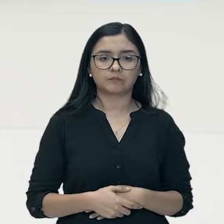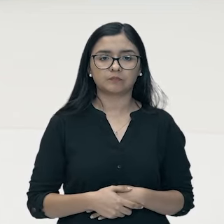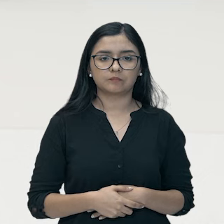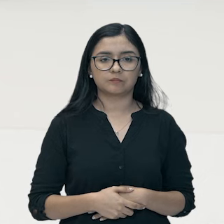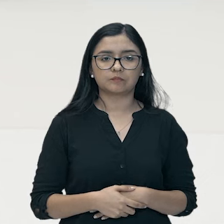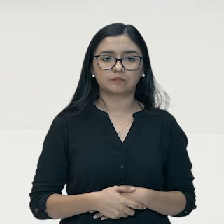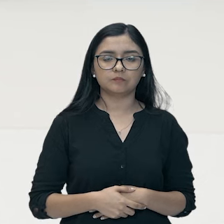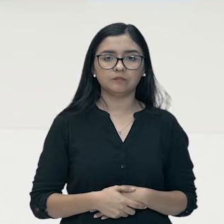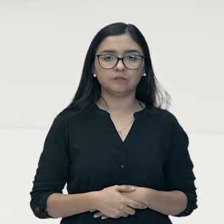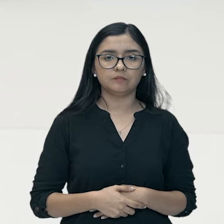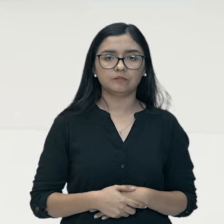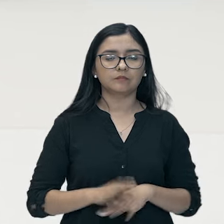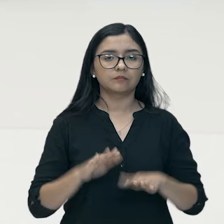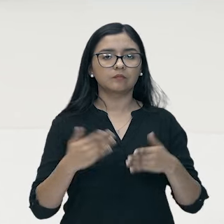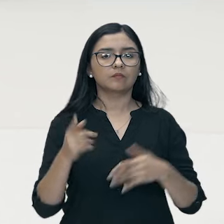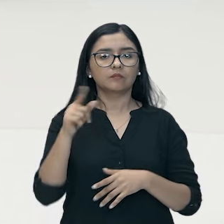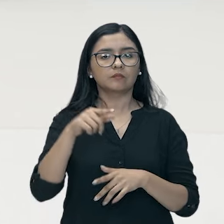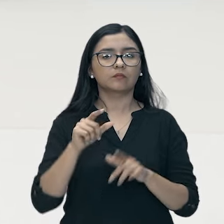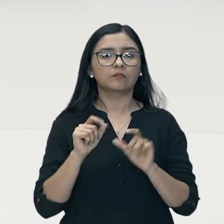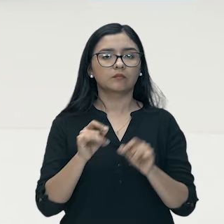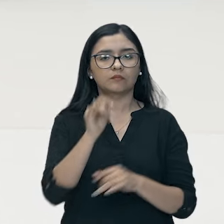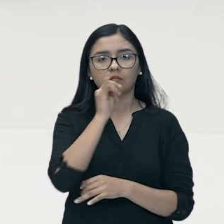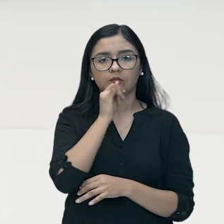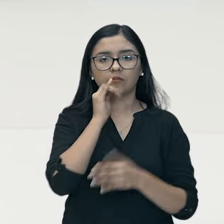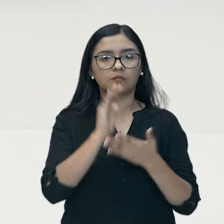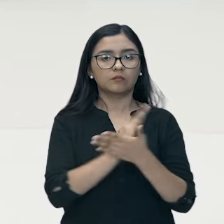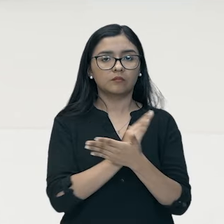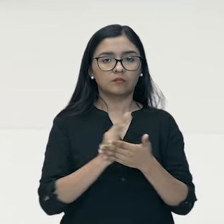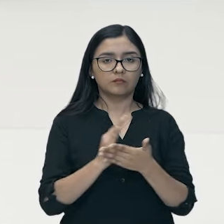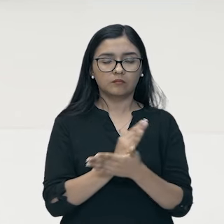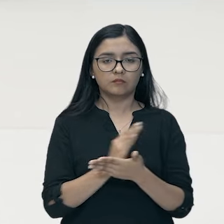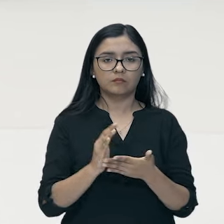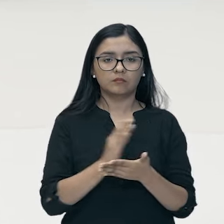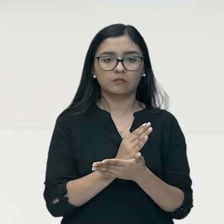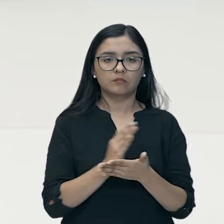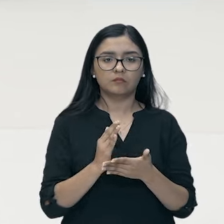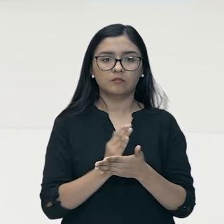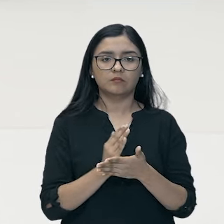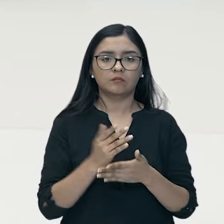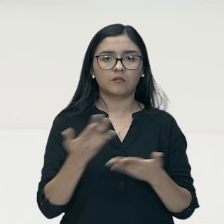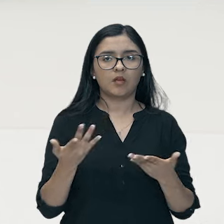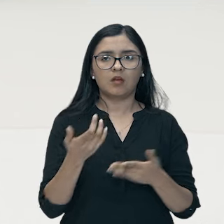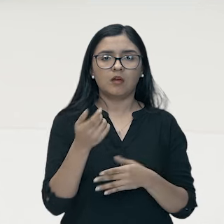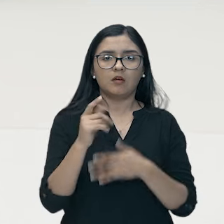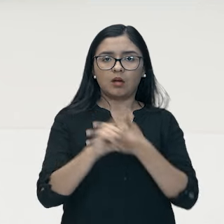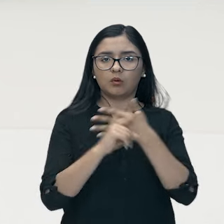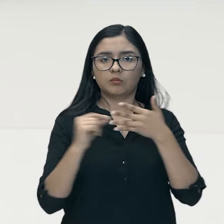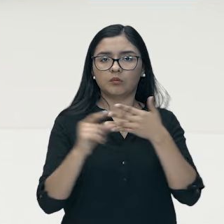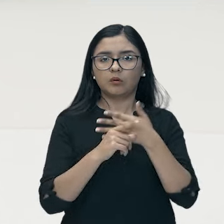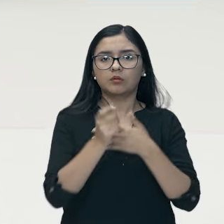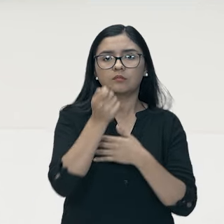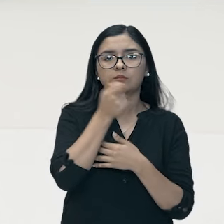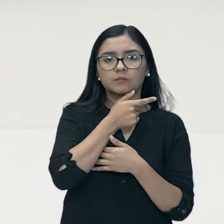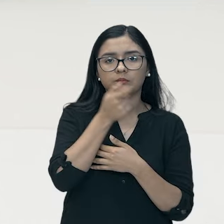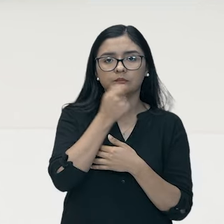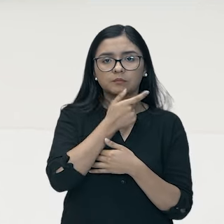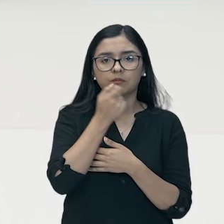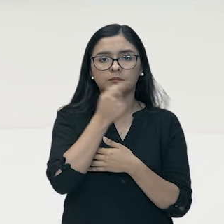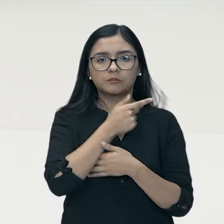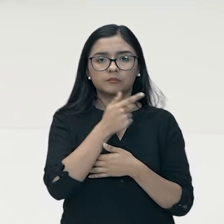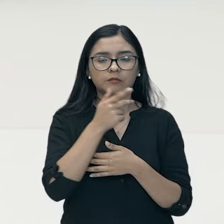ao sentido tá bom E é isso que por exemplo alguns eh comediantes os que fazem